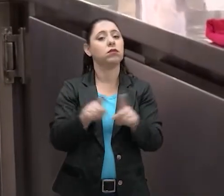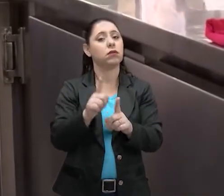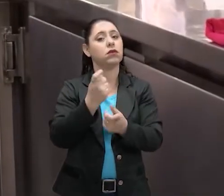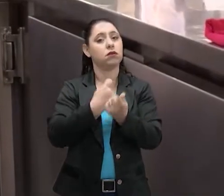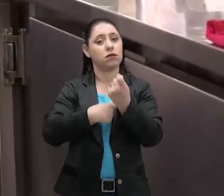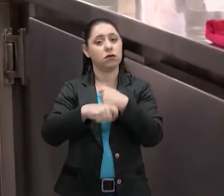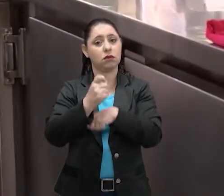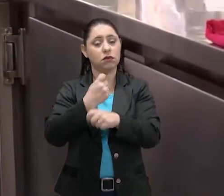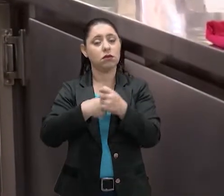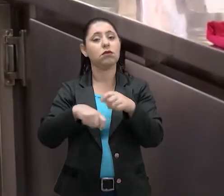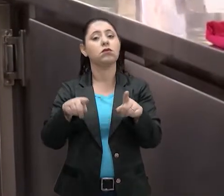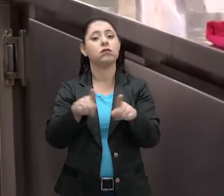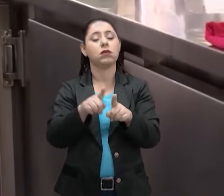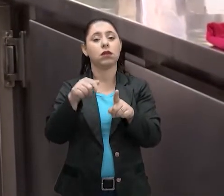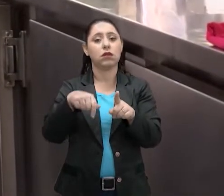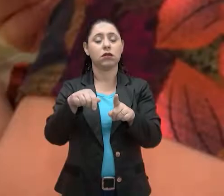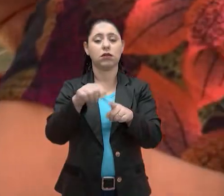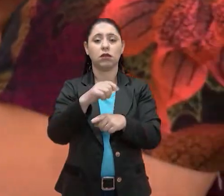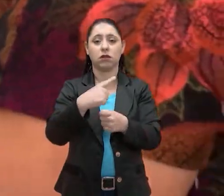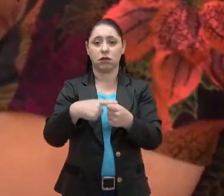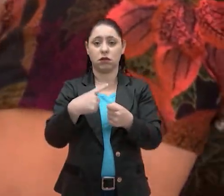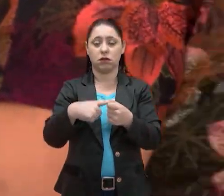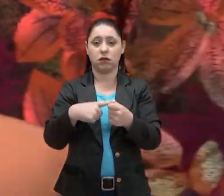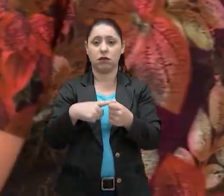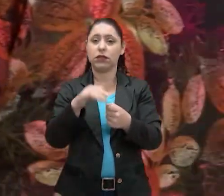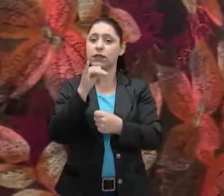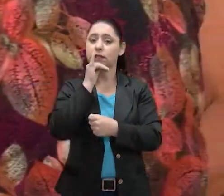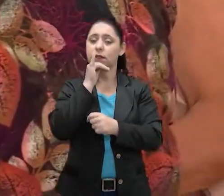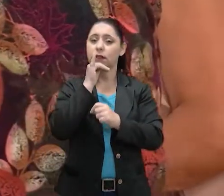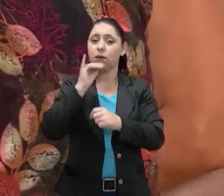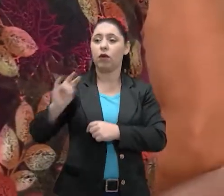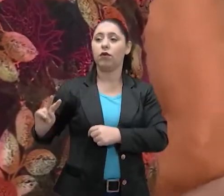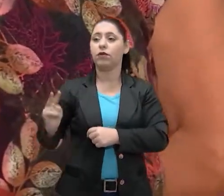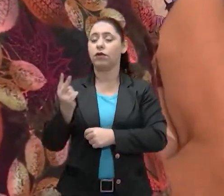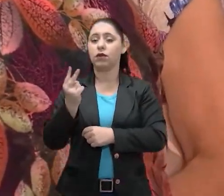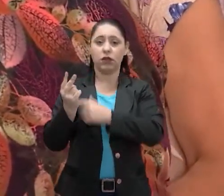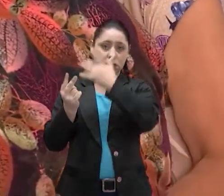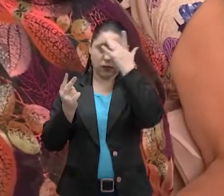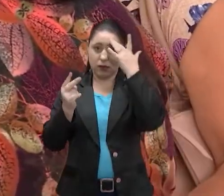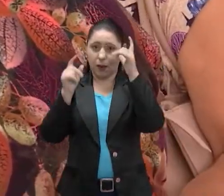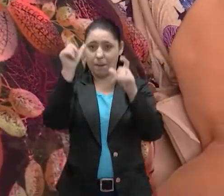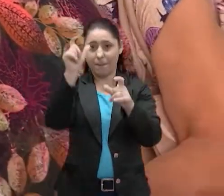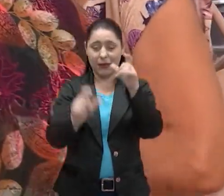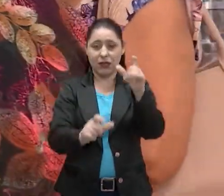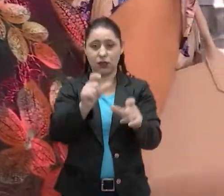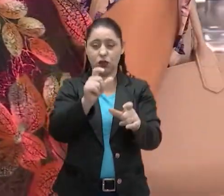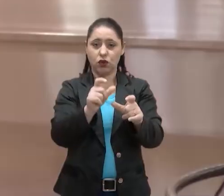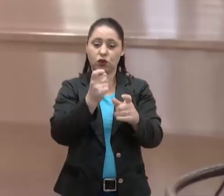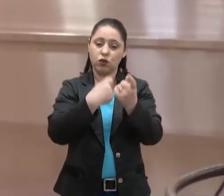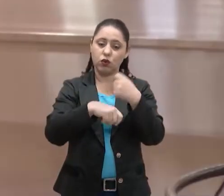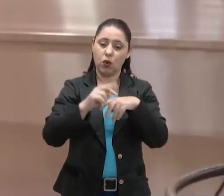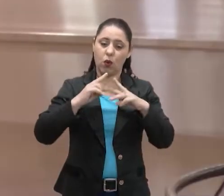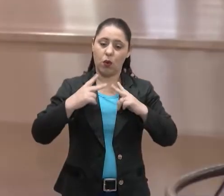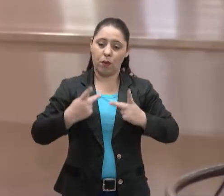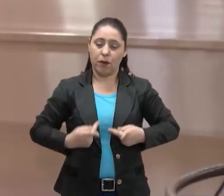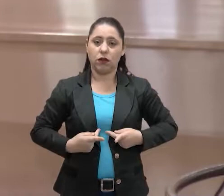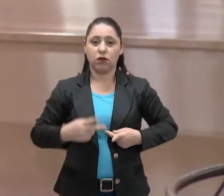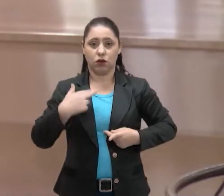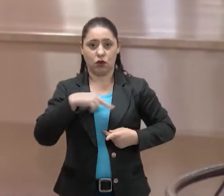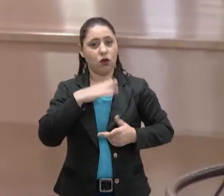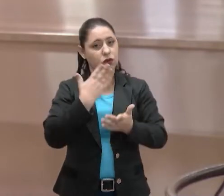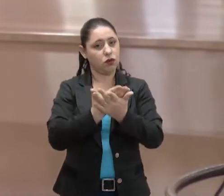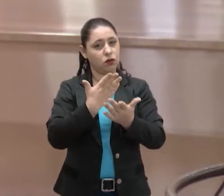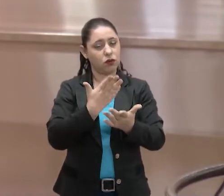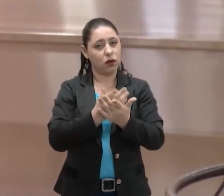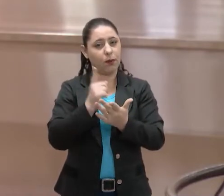né? Economicamente e socialmente aqui para a nossa cidade, e um exemplo de valorização das pessoas. Então, a valorização do capital humano,